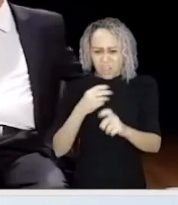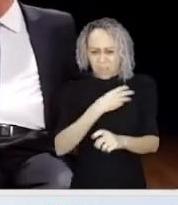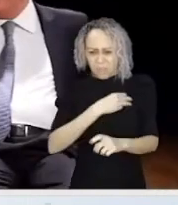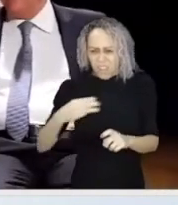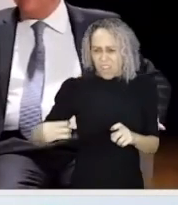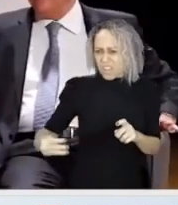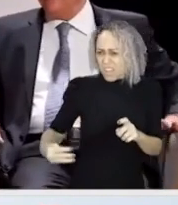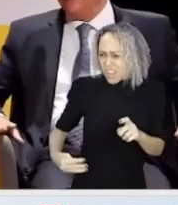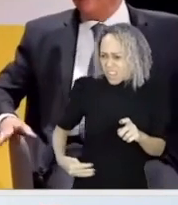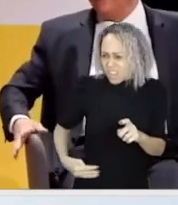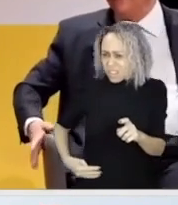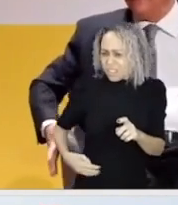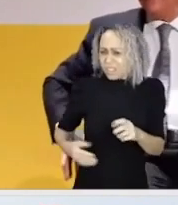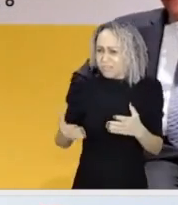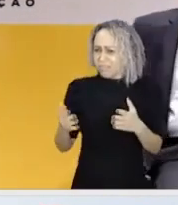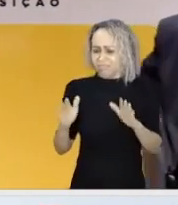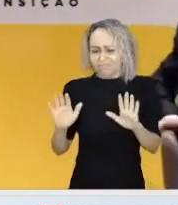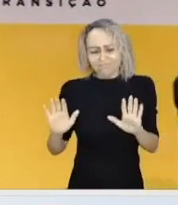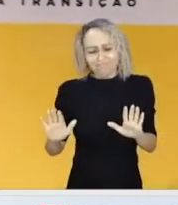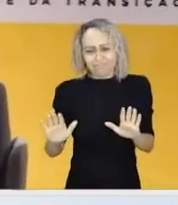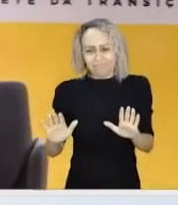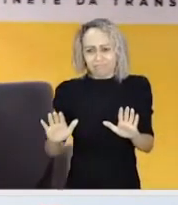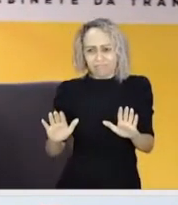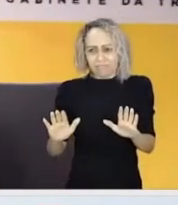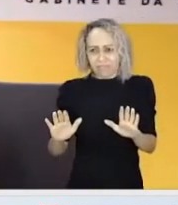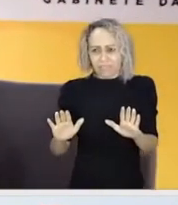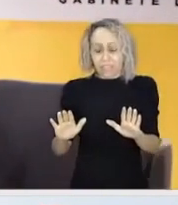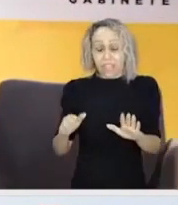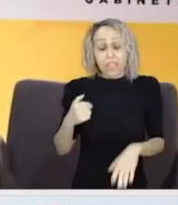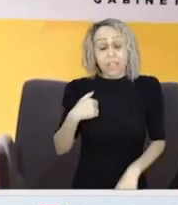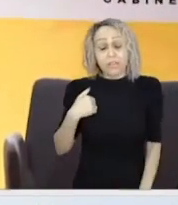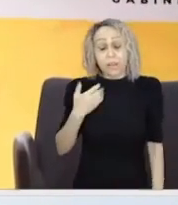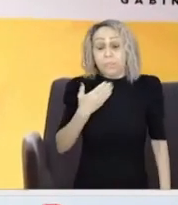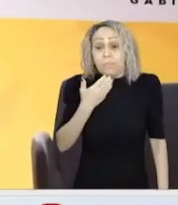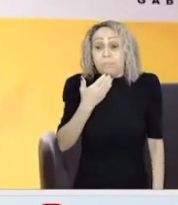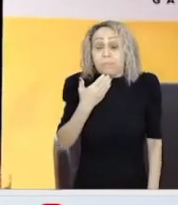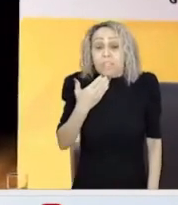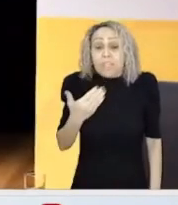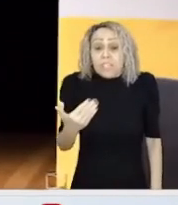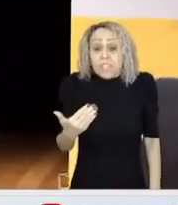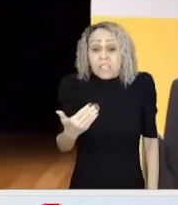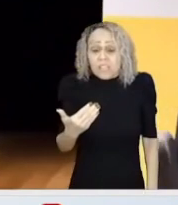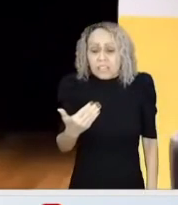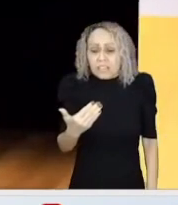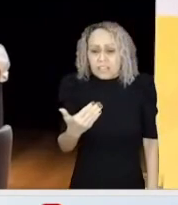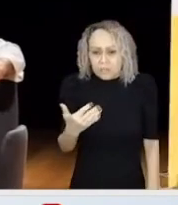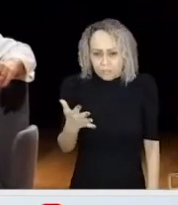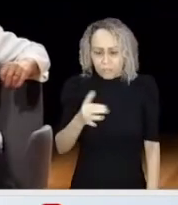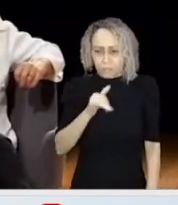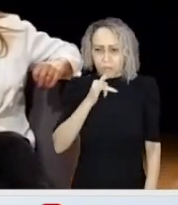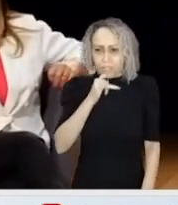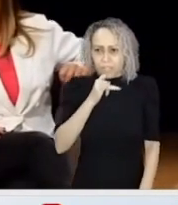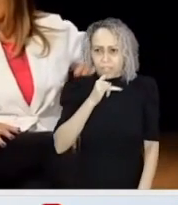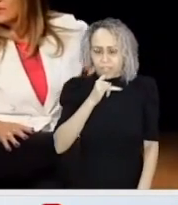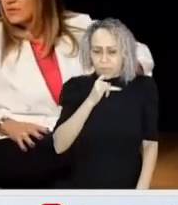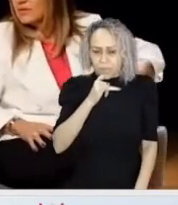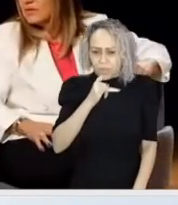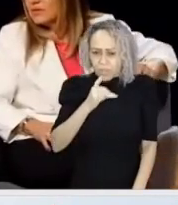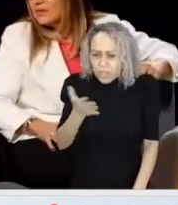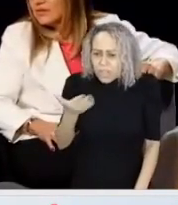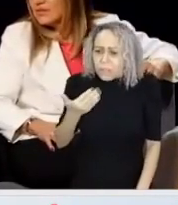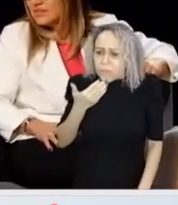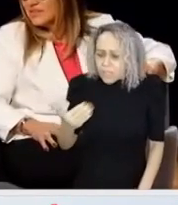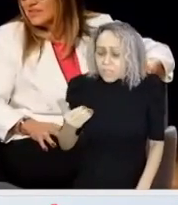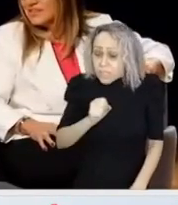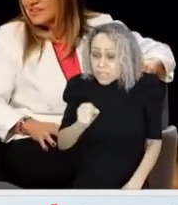deveria Agora é melhorar. Faria Lullers, Faria Lullers. Só que assim, eles são os mais felizes com isso. Porque o mercado caindo, ao mesmo tempo, é